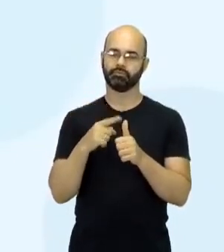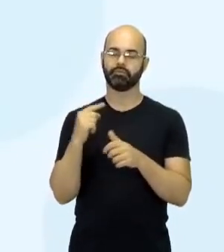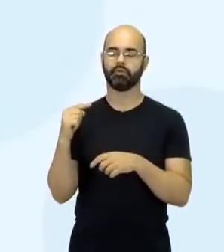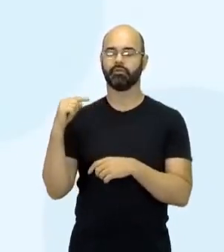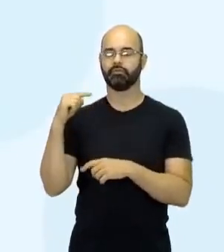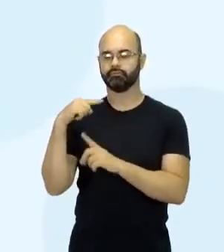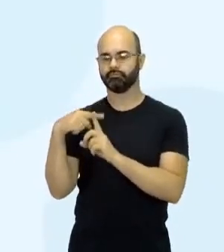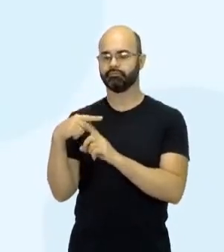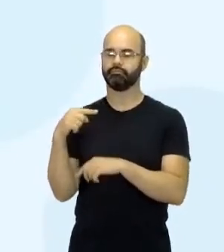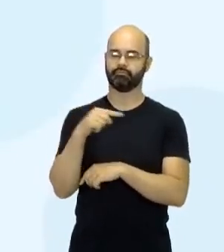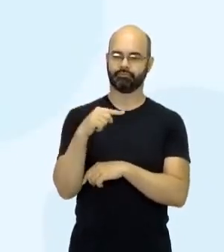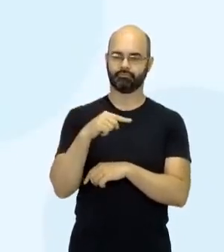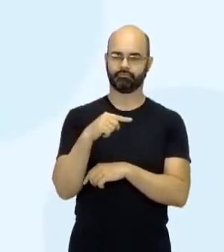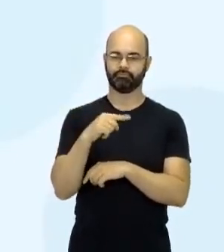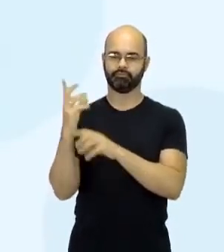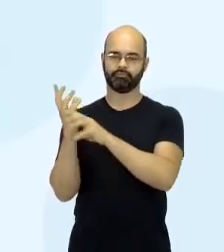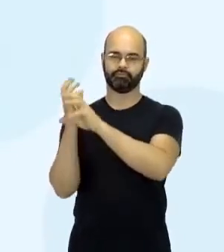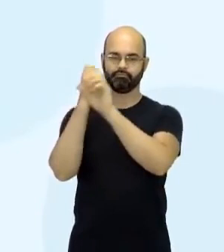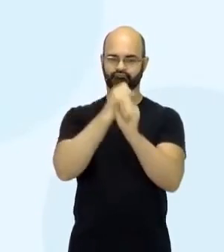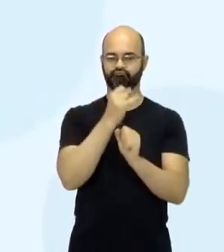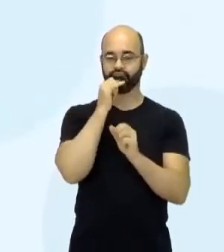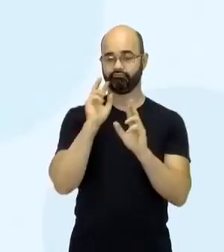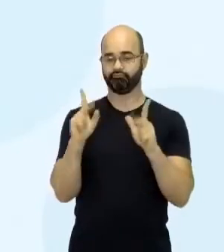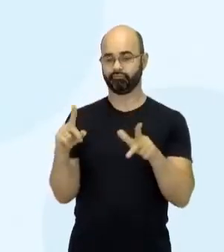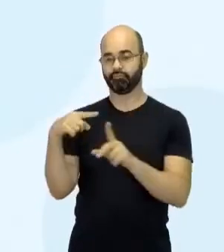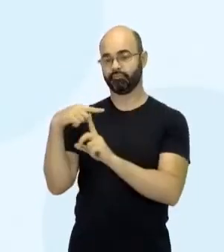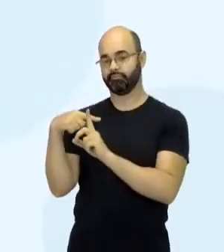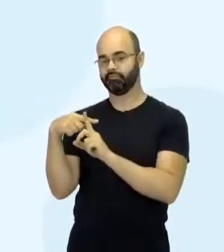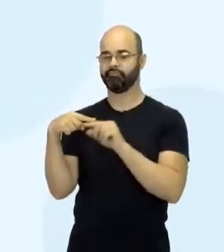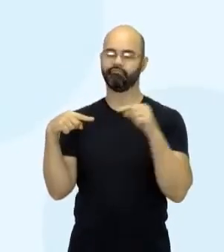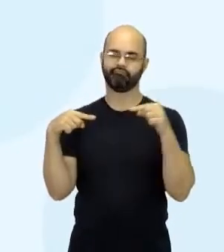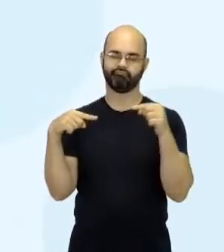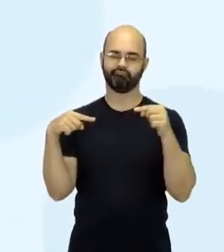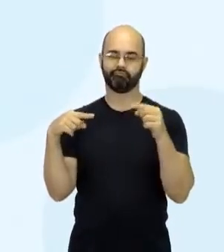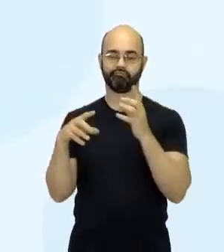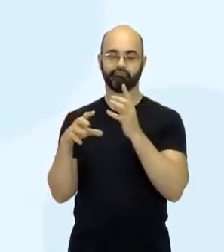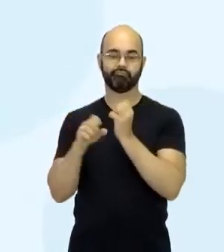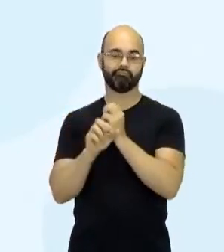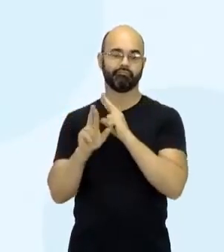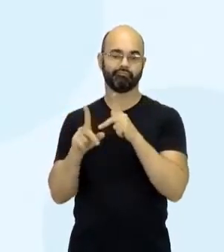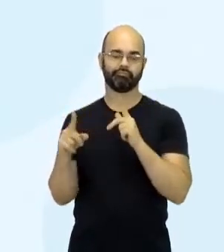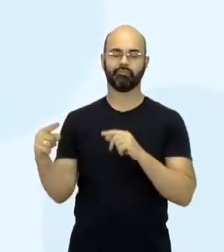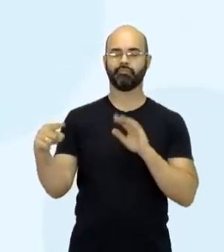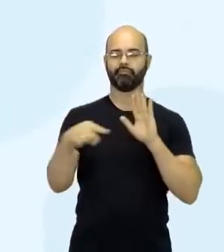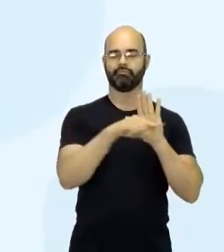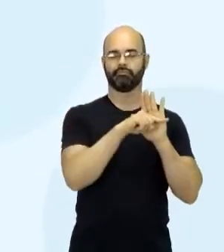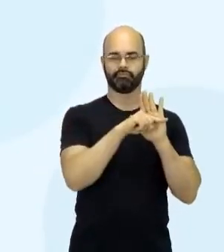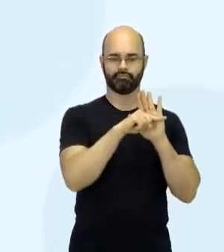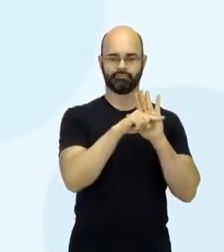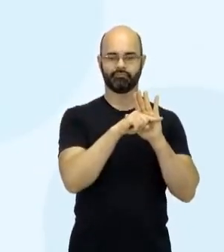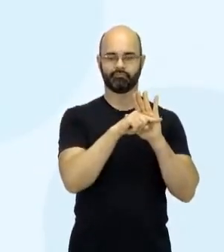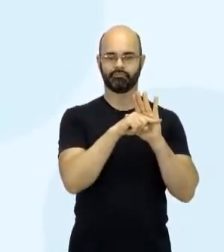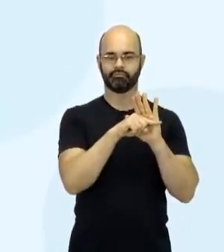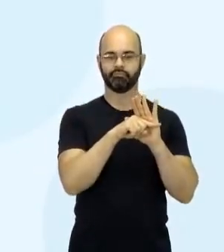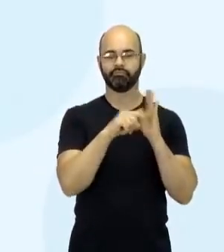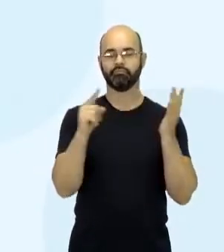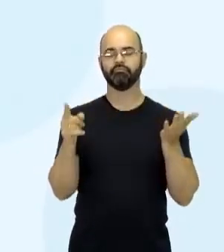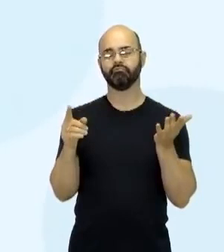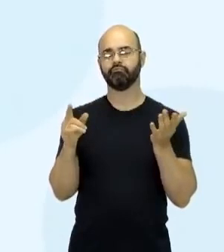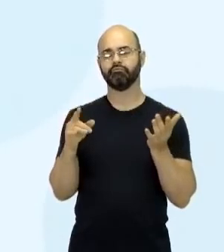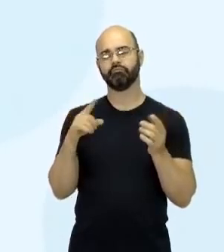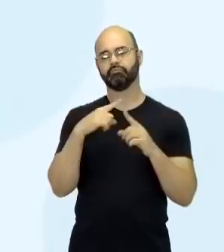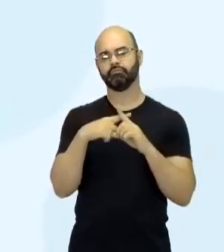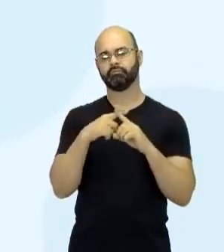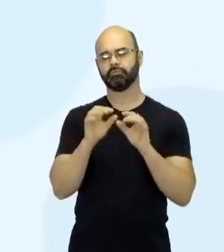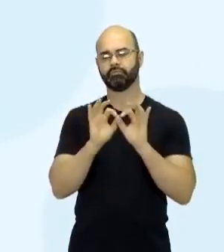tenho sinais diferentes. Sinais diferentes aqui, ó, negativo. E aí eu só multiplico.